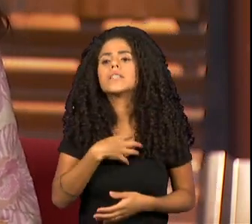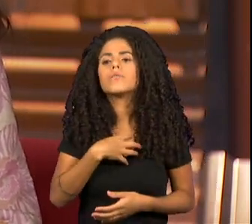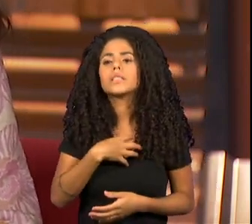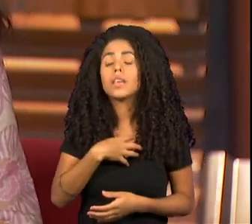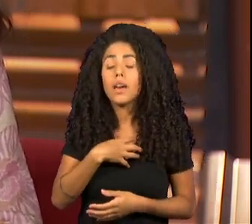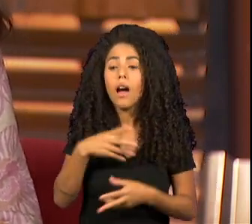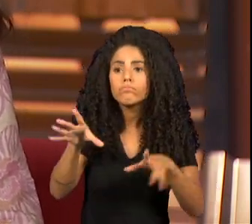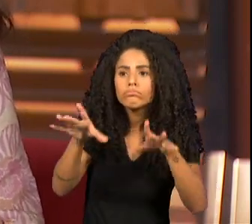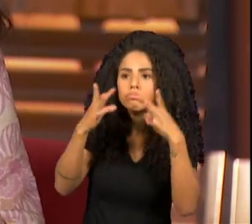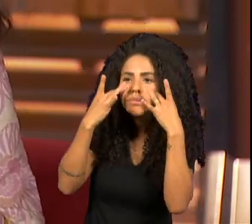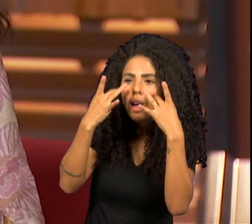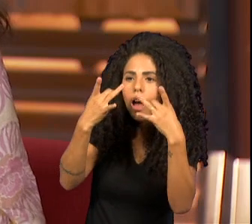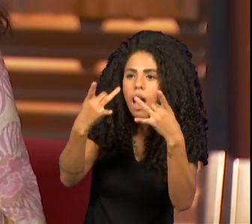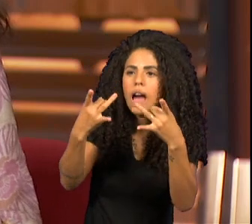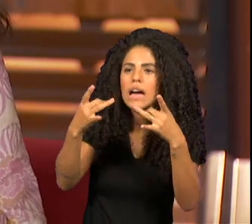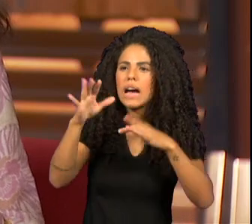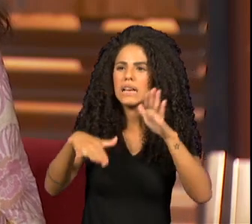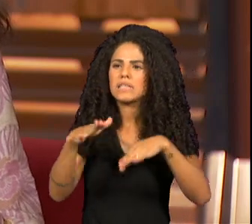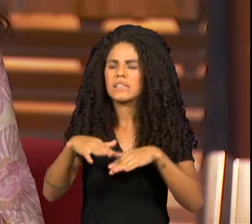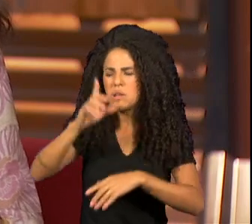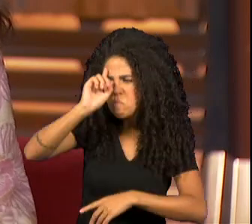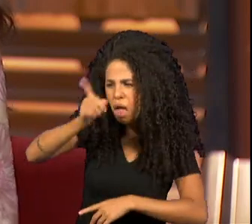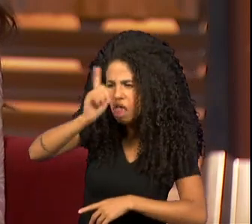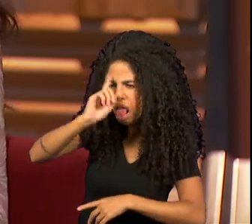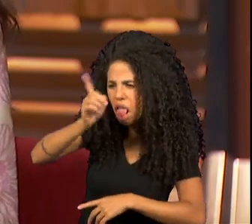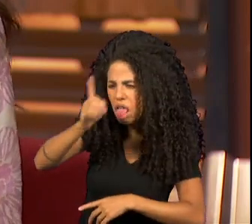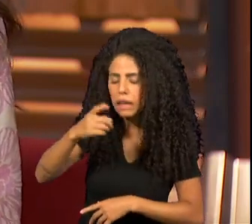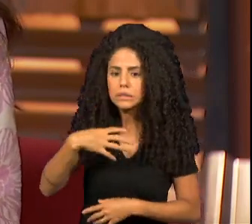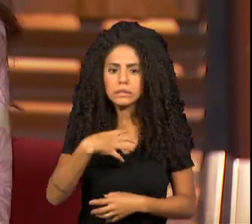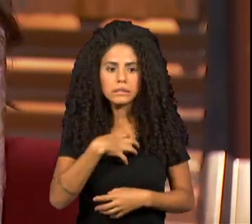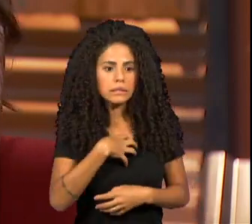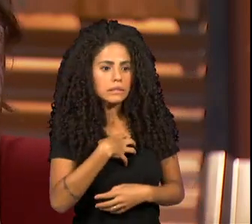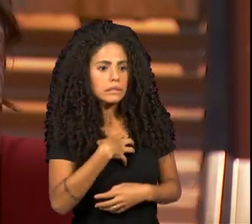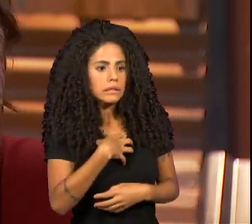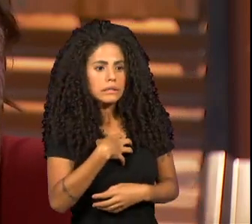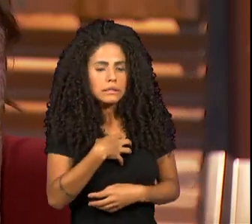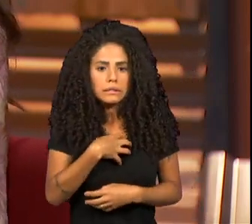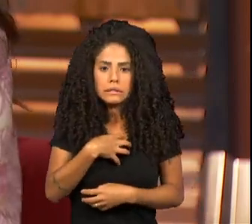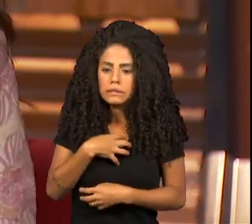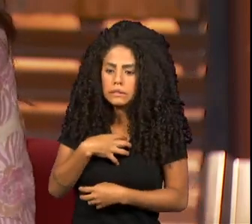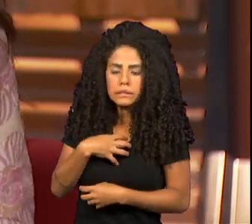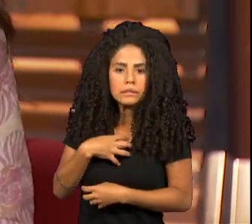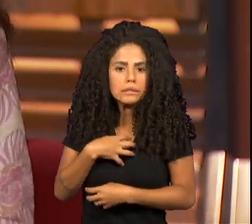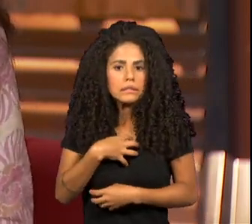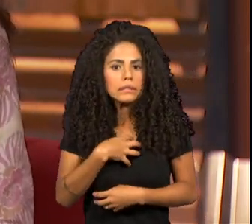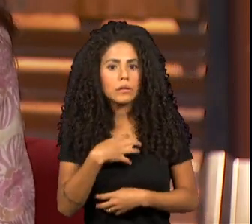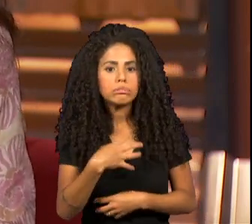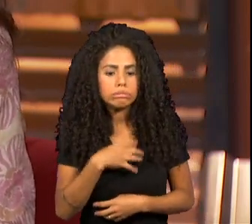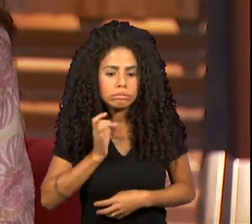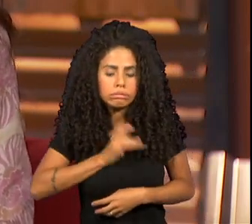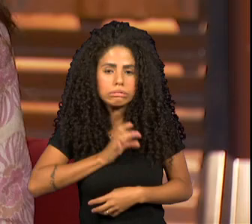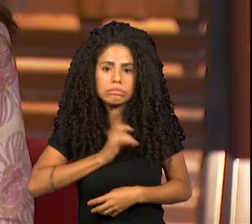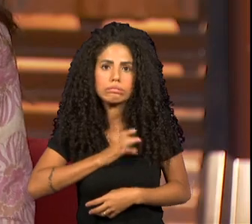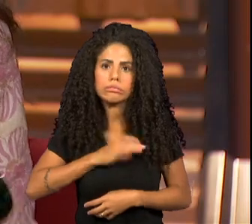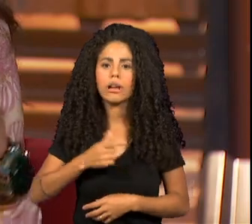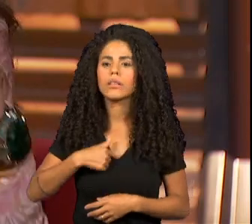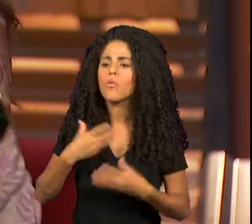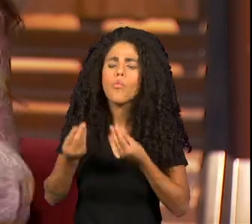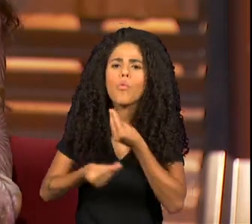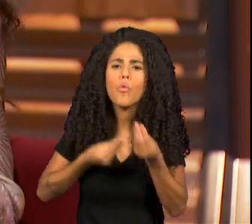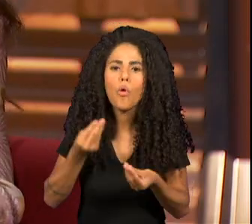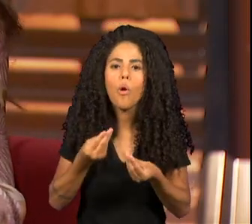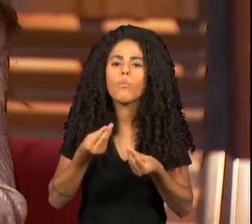ouvidos para isso as vezes amedronta um pouco eu acho o pai e mãe porque a gente fica com tanta pressão de acertar sim de dizer a coisa certa